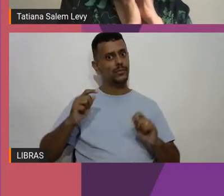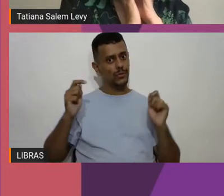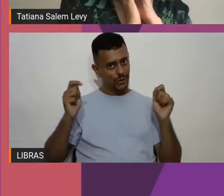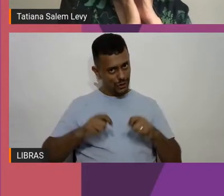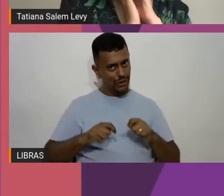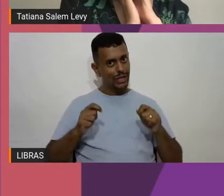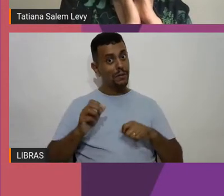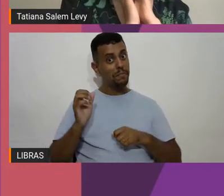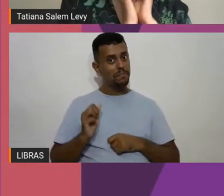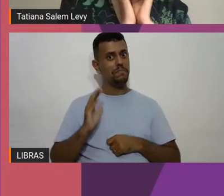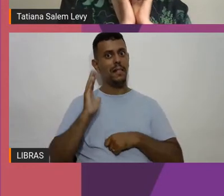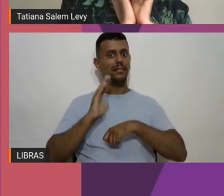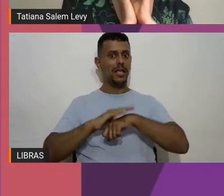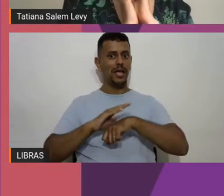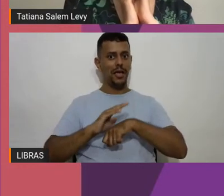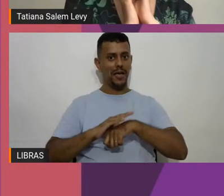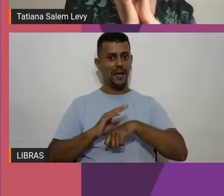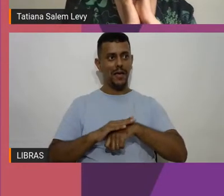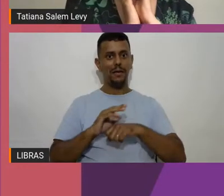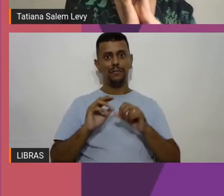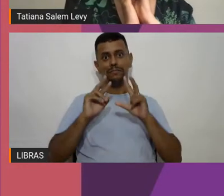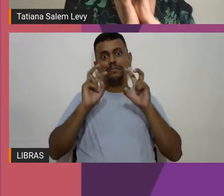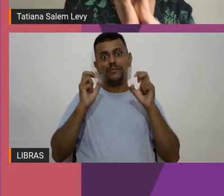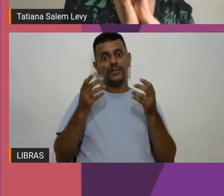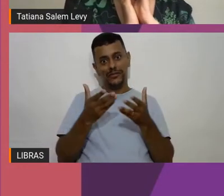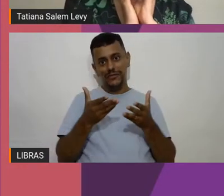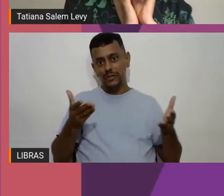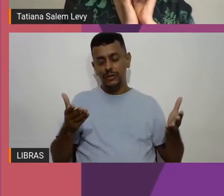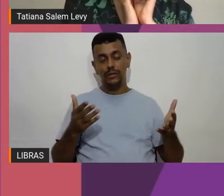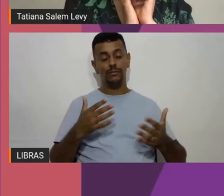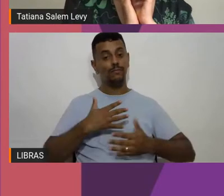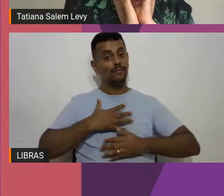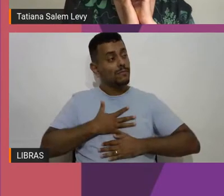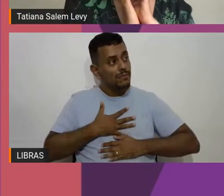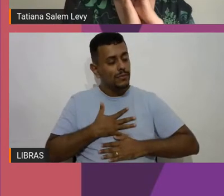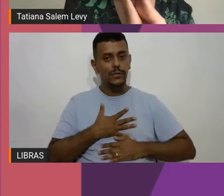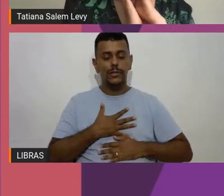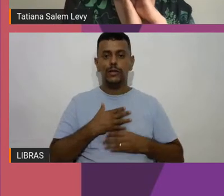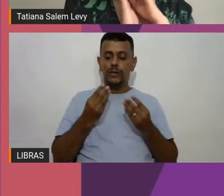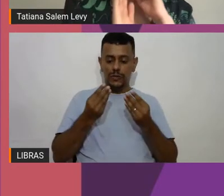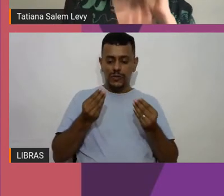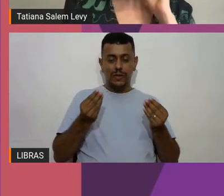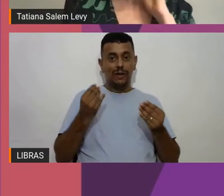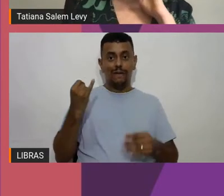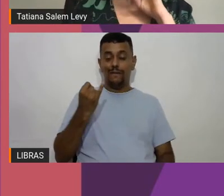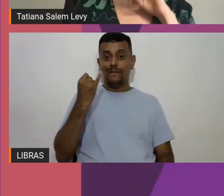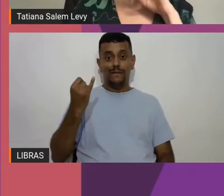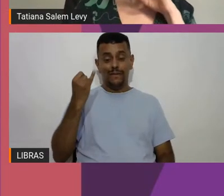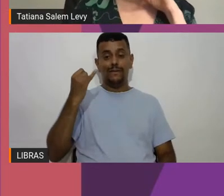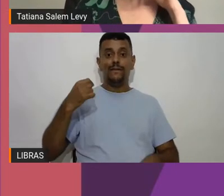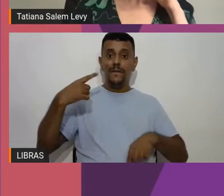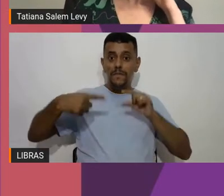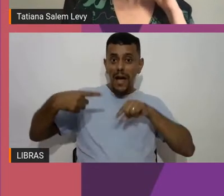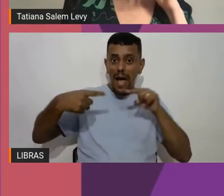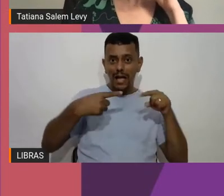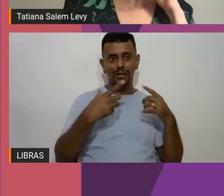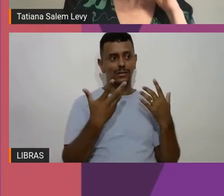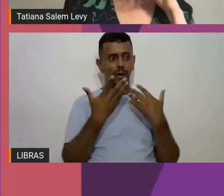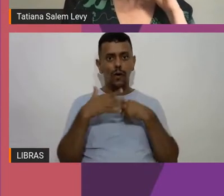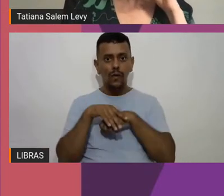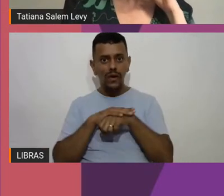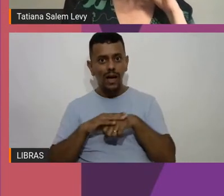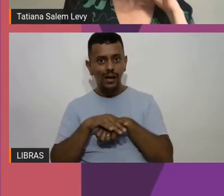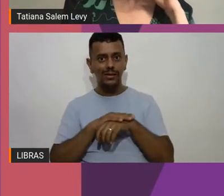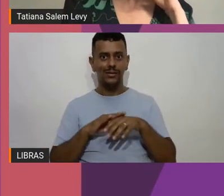ouvindo vocês acho que é muito rico é esse debate essa conversa